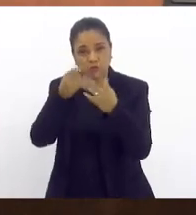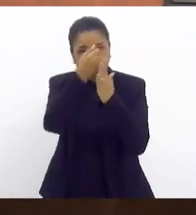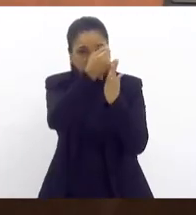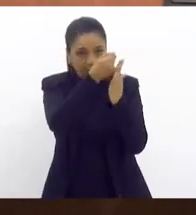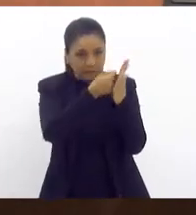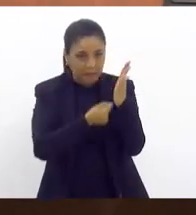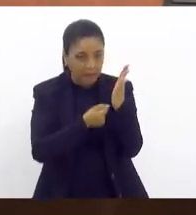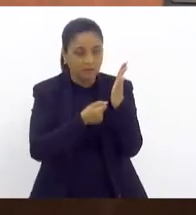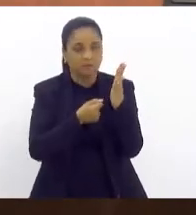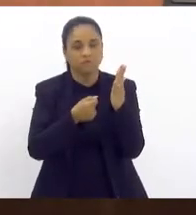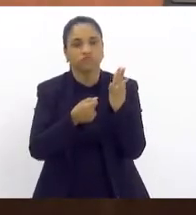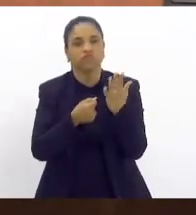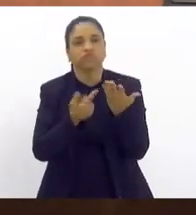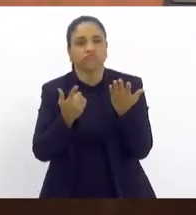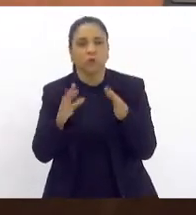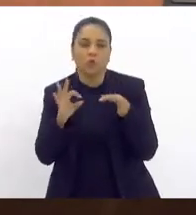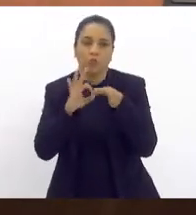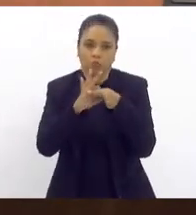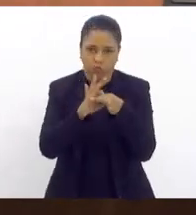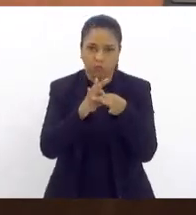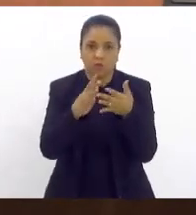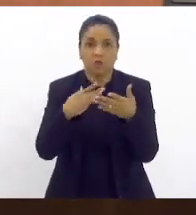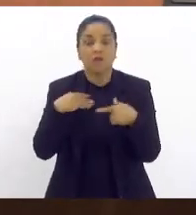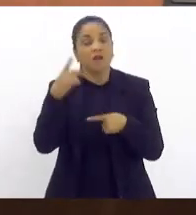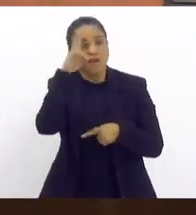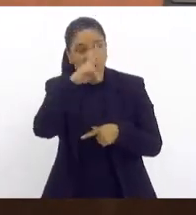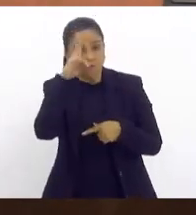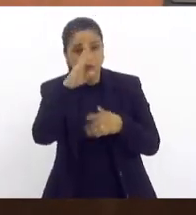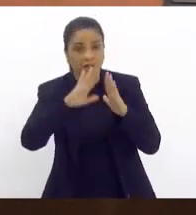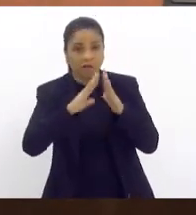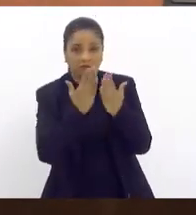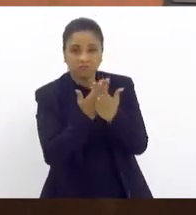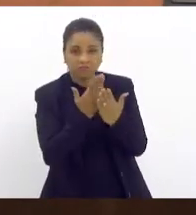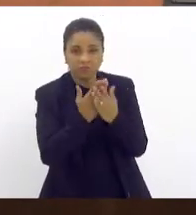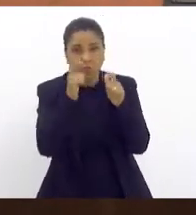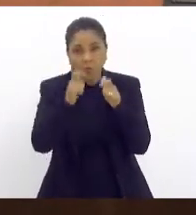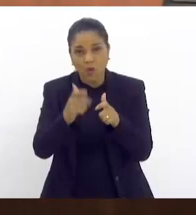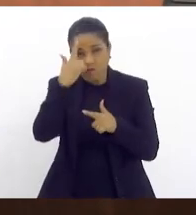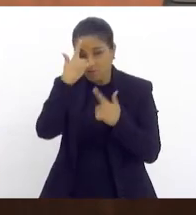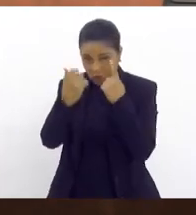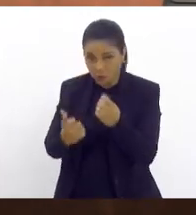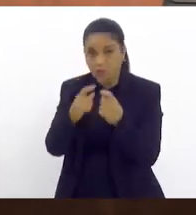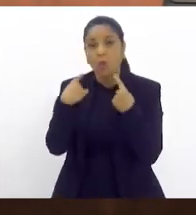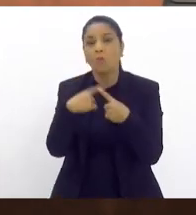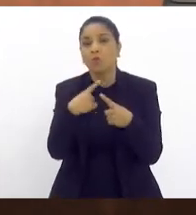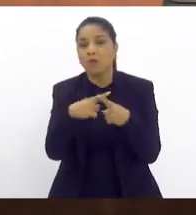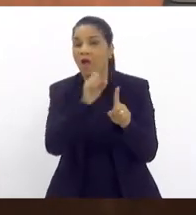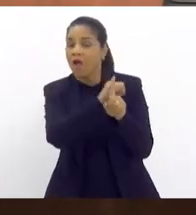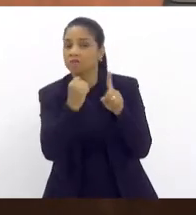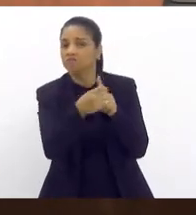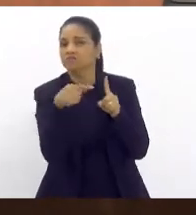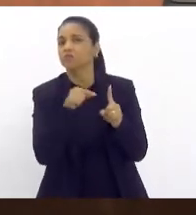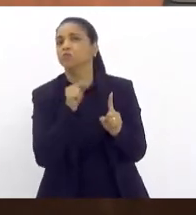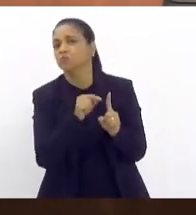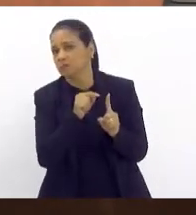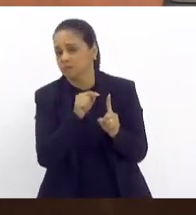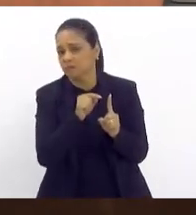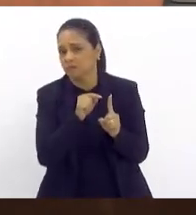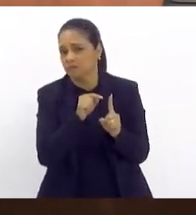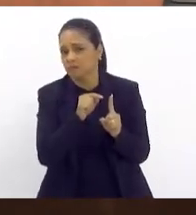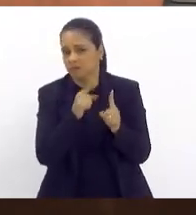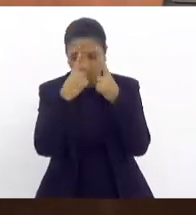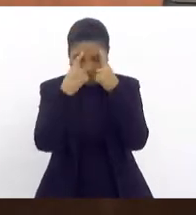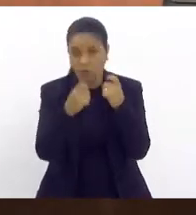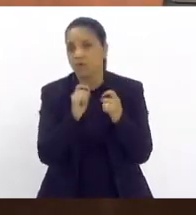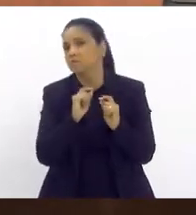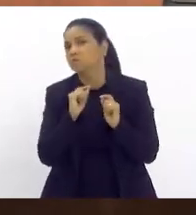muito importante nós lembrarmos que a escola só é um lugar violento quando é porque a sociedade se transformou num lugar violento